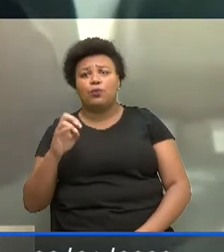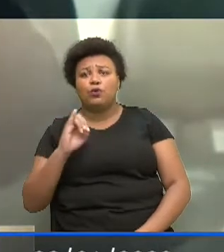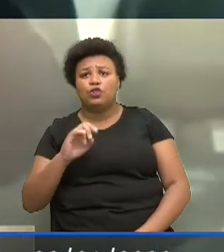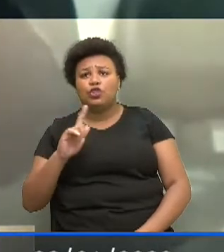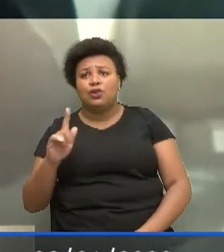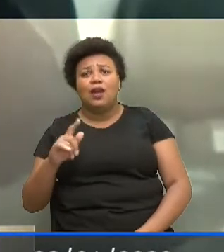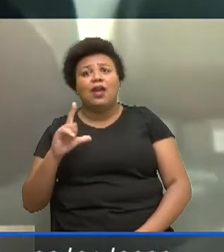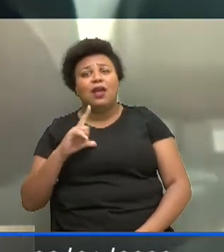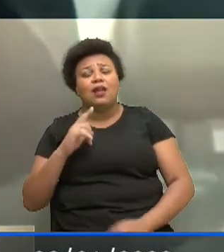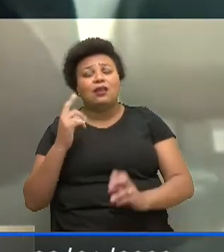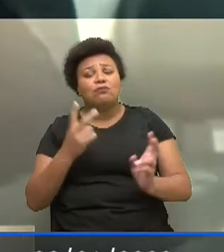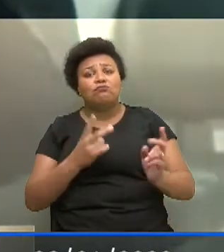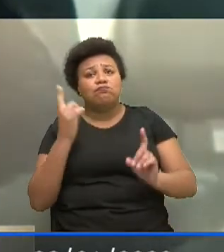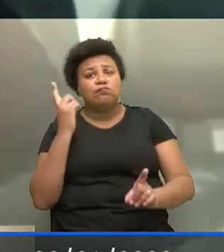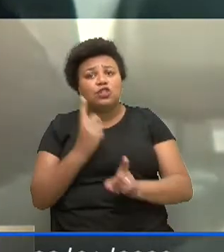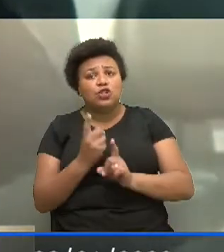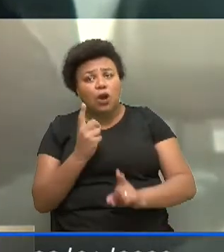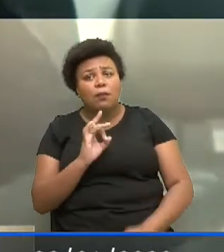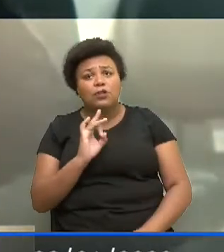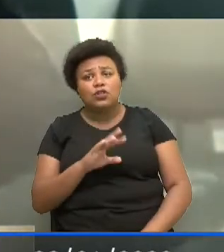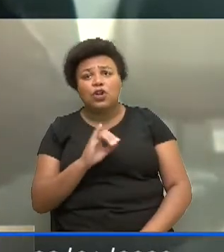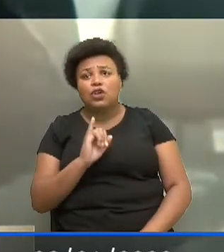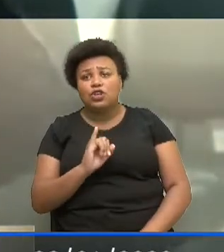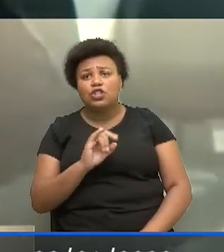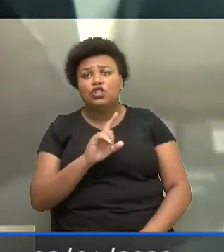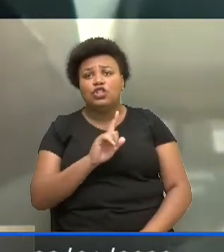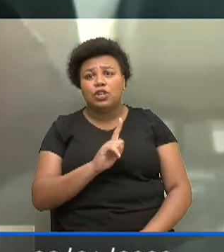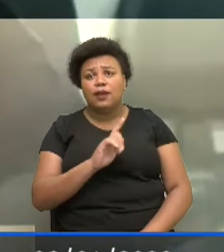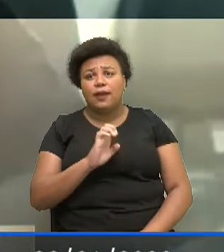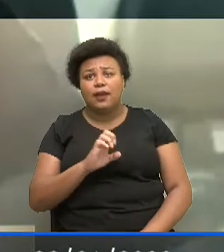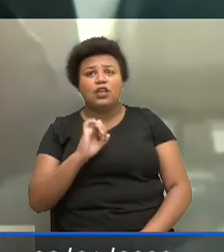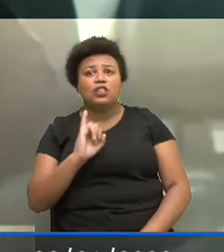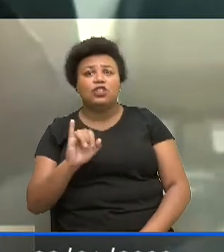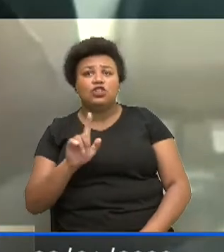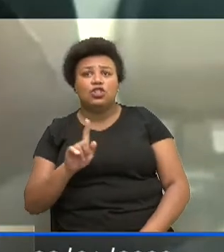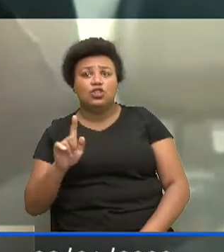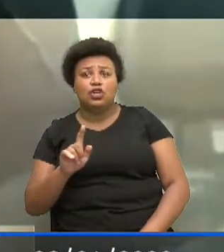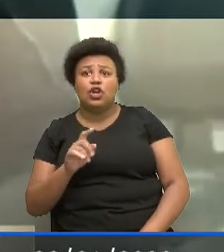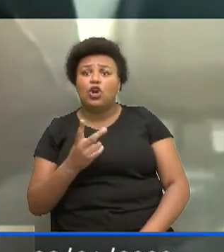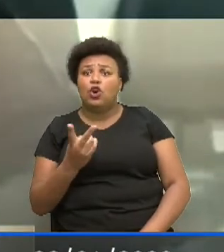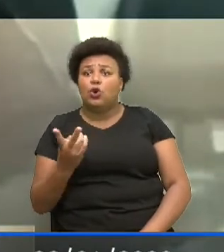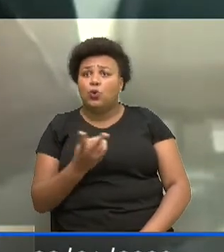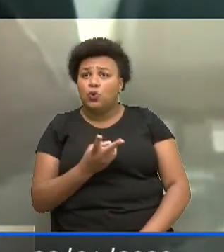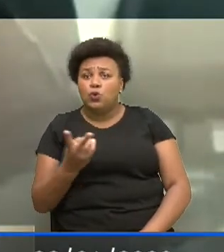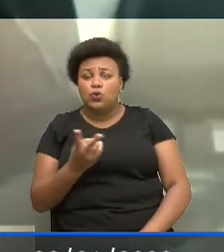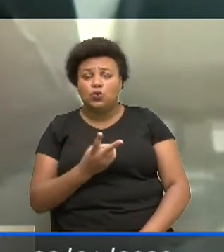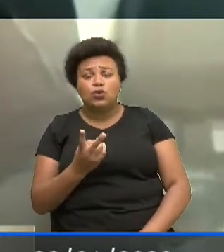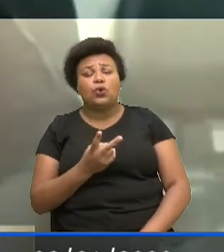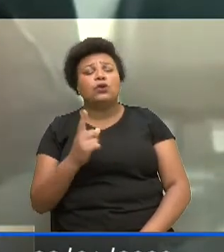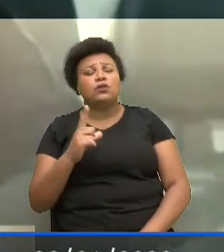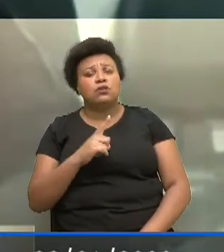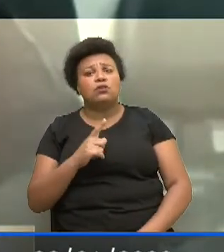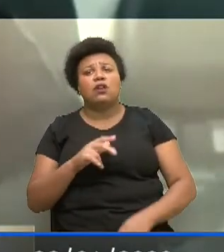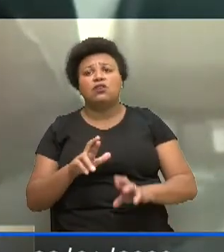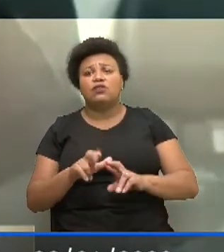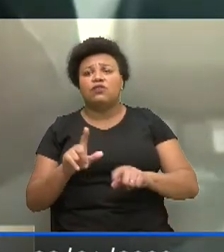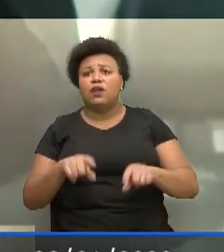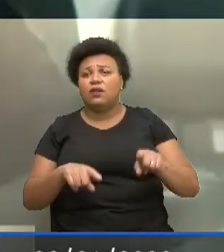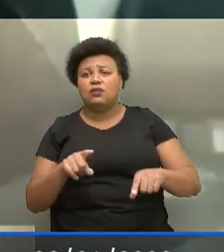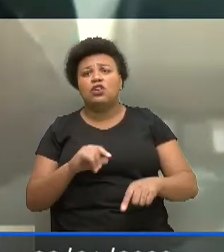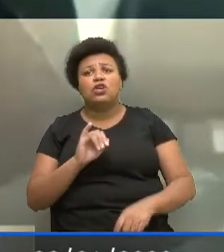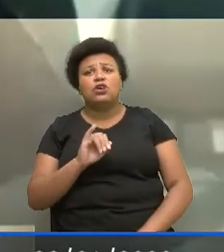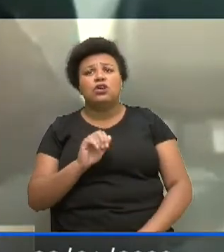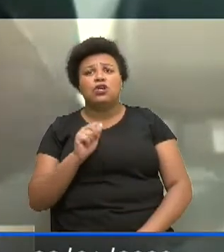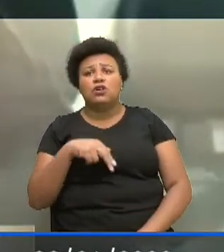a presença dos anticorpos, IgM e IgG. Como é os dois juntos, sem identificação de variação de anticorpo, ele